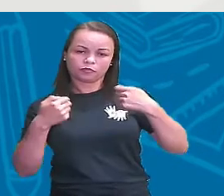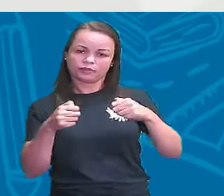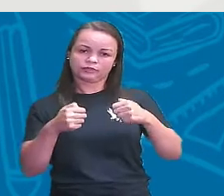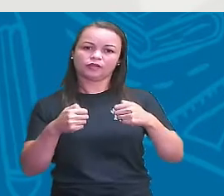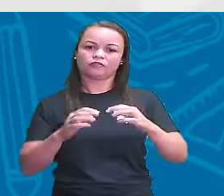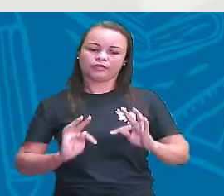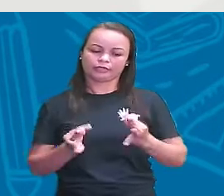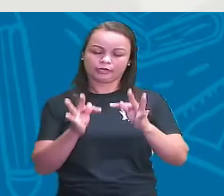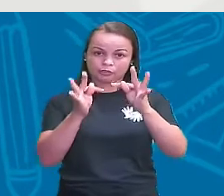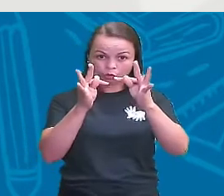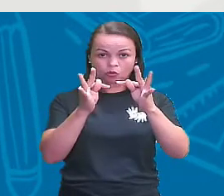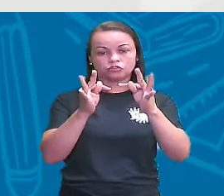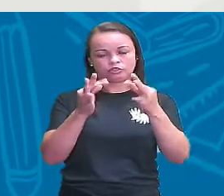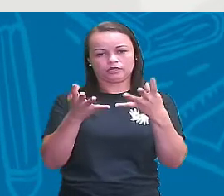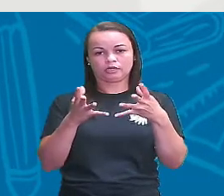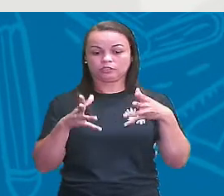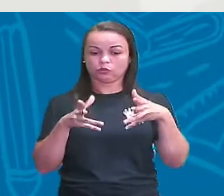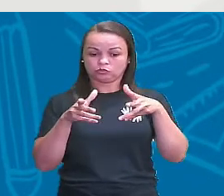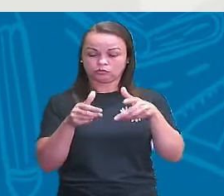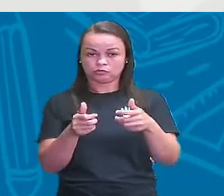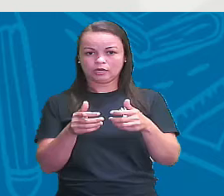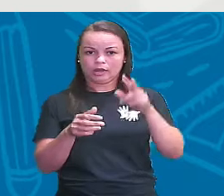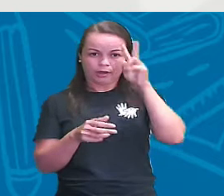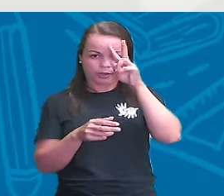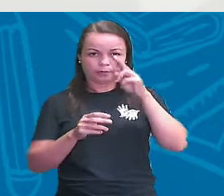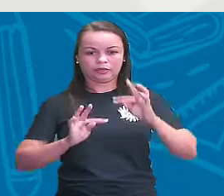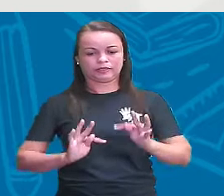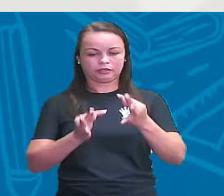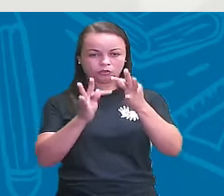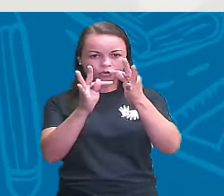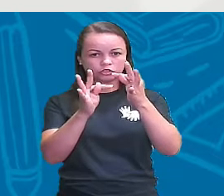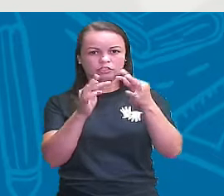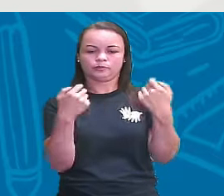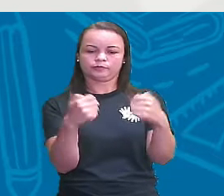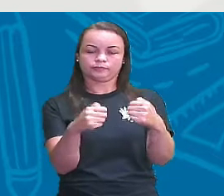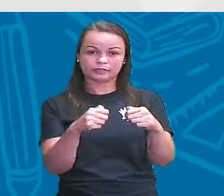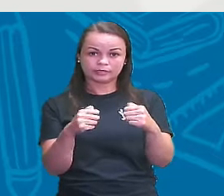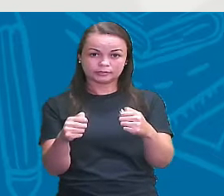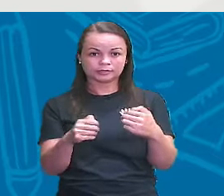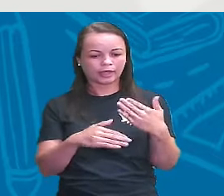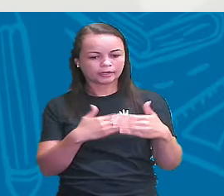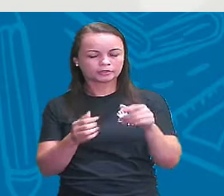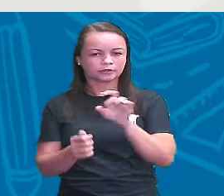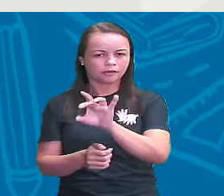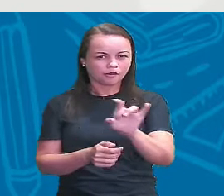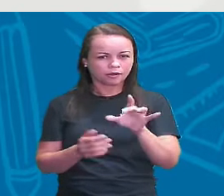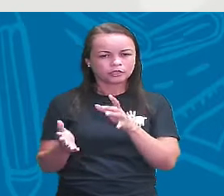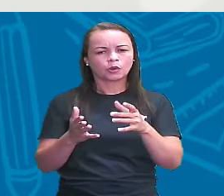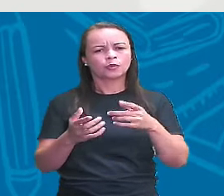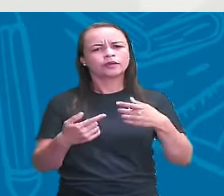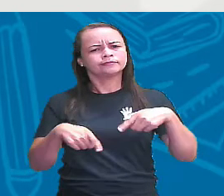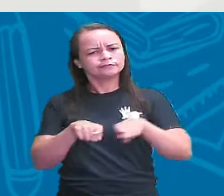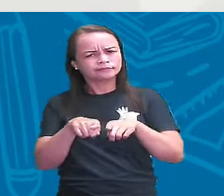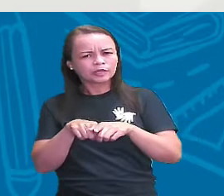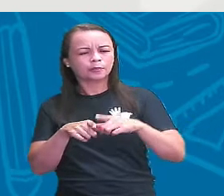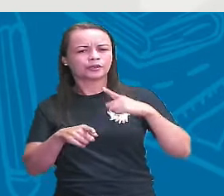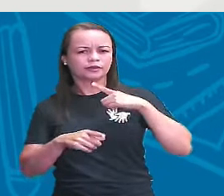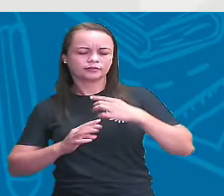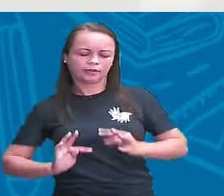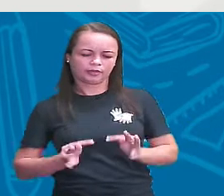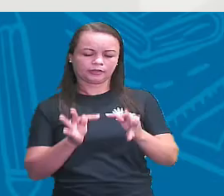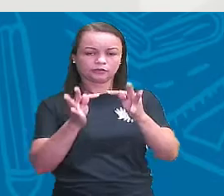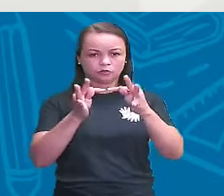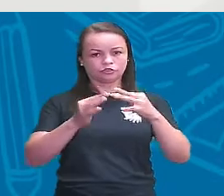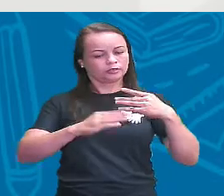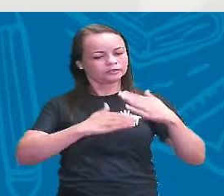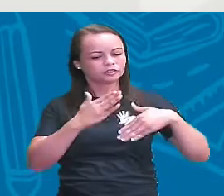lembrando, mais uma vez, tecnologia é tudo aquilo que supre as nossas necessidades. Então, eles também desenvolviam tecnologias, e uma dessas tecnologias